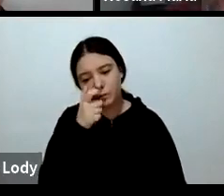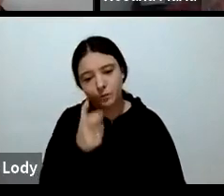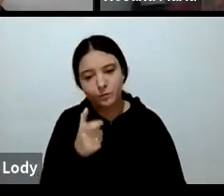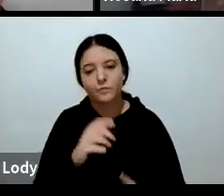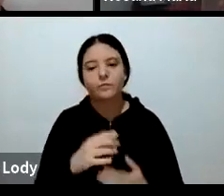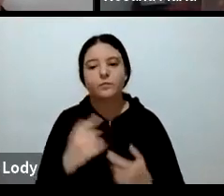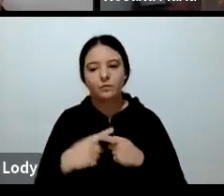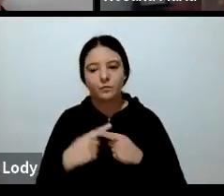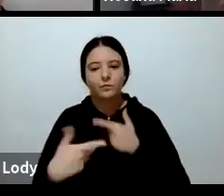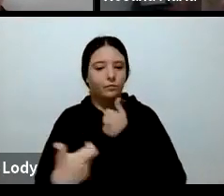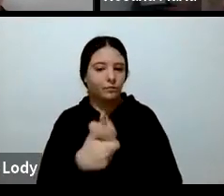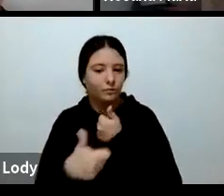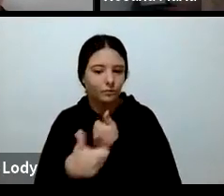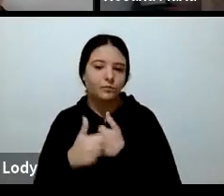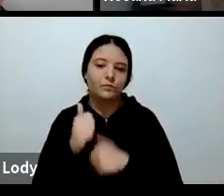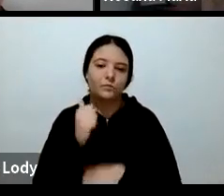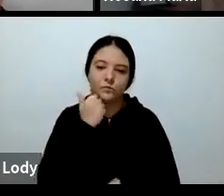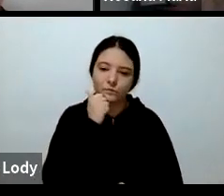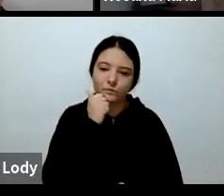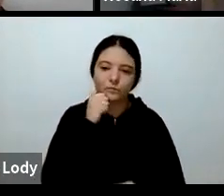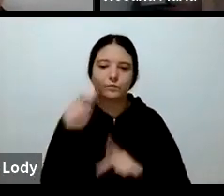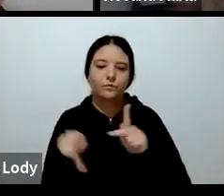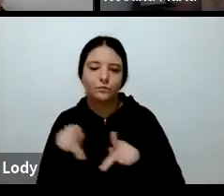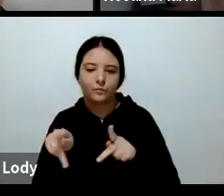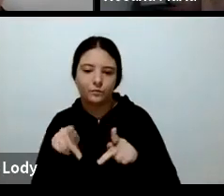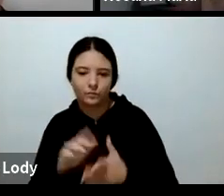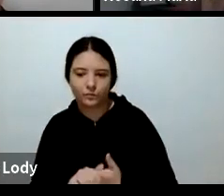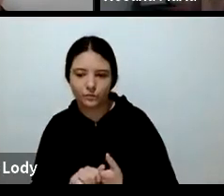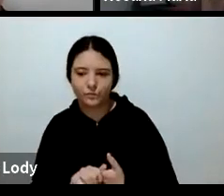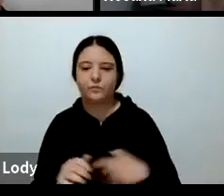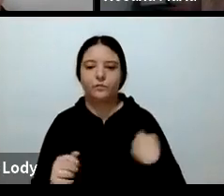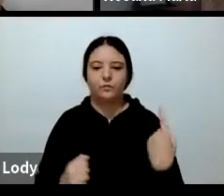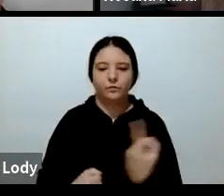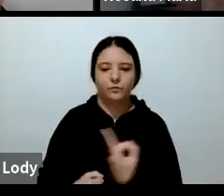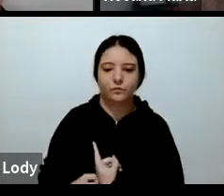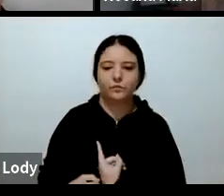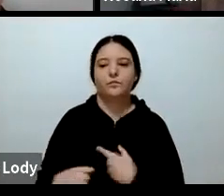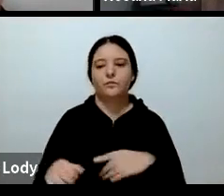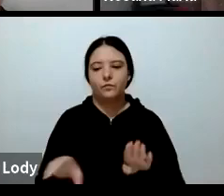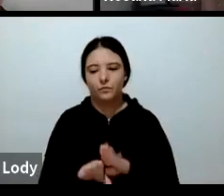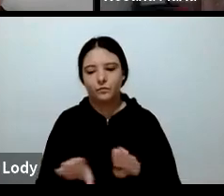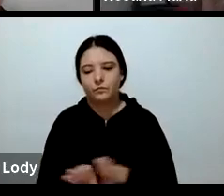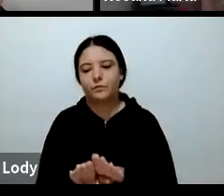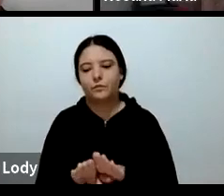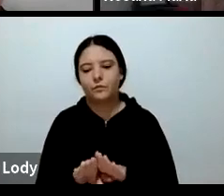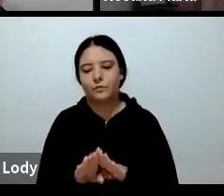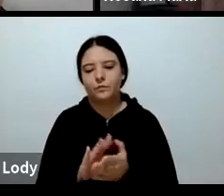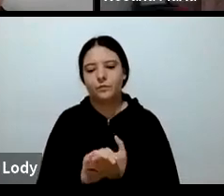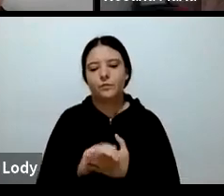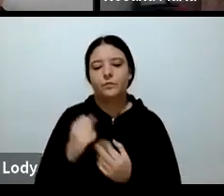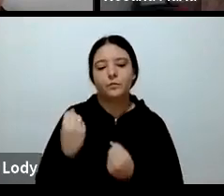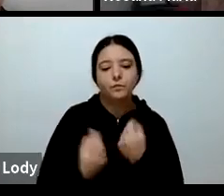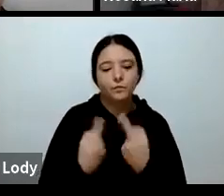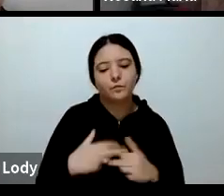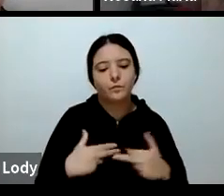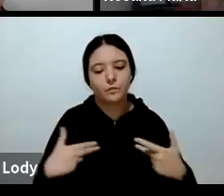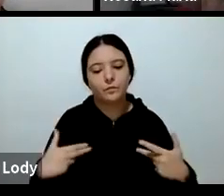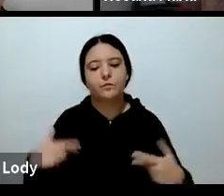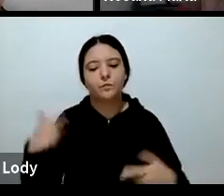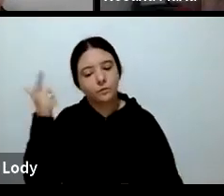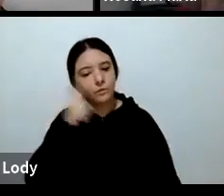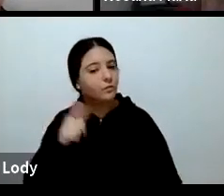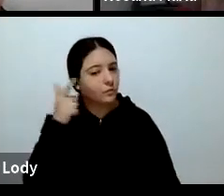aproximou a ciência da população. E nós tivemos aí alguns ganhos simbólicos em termos